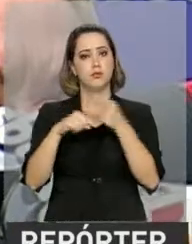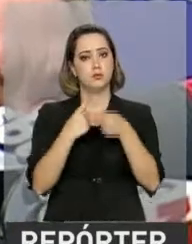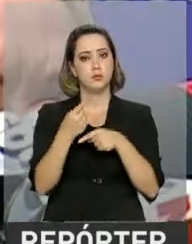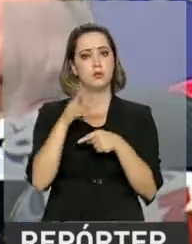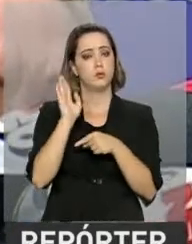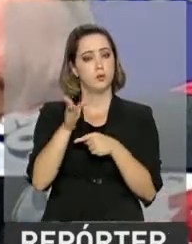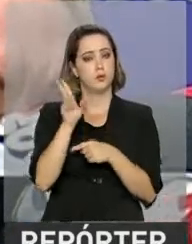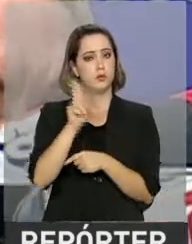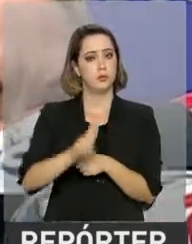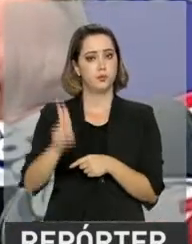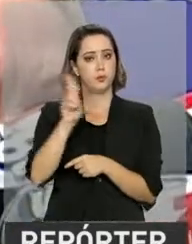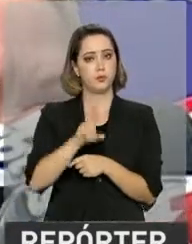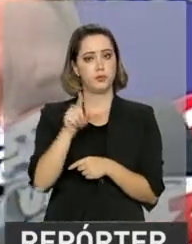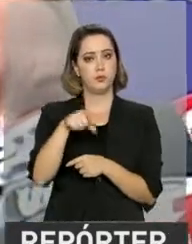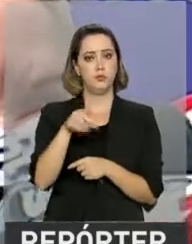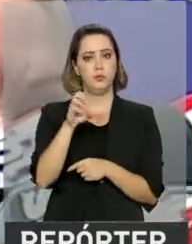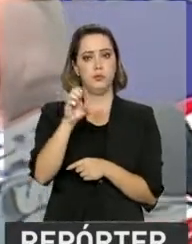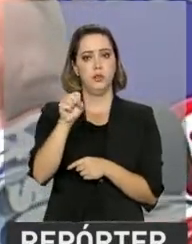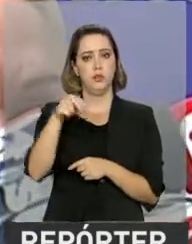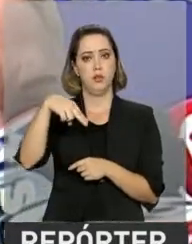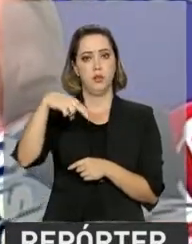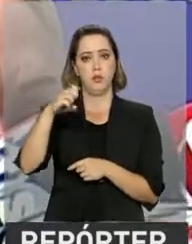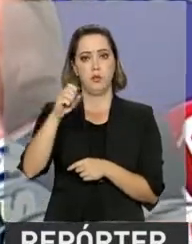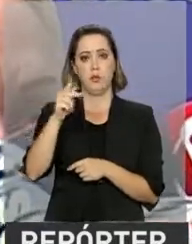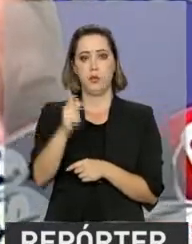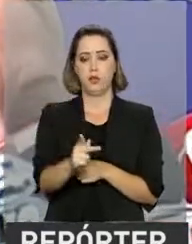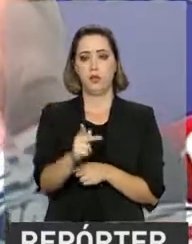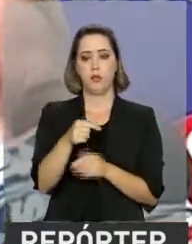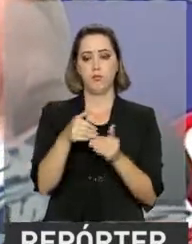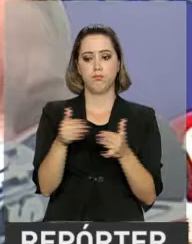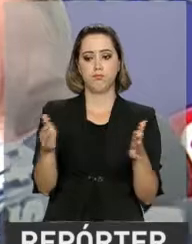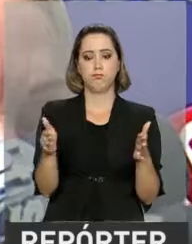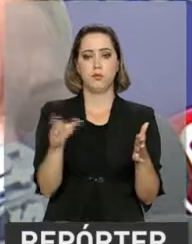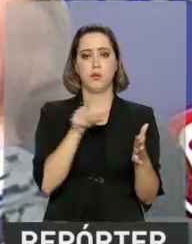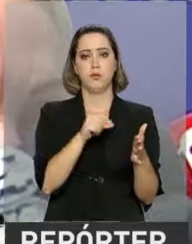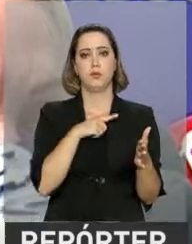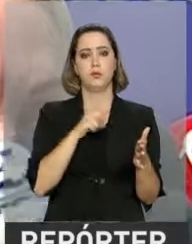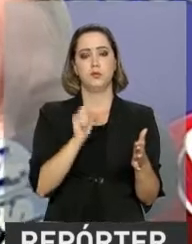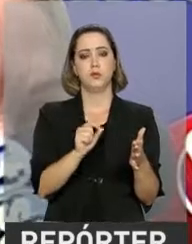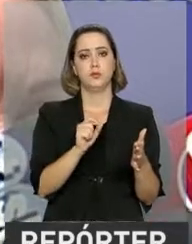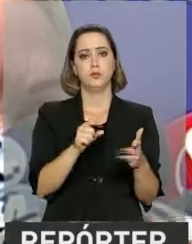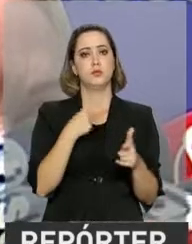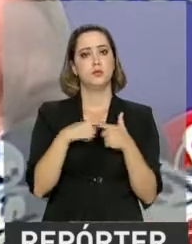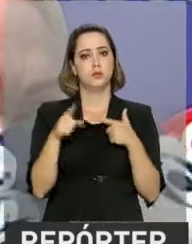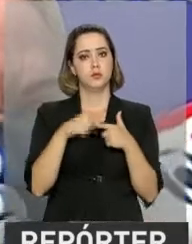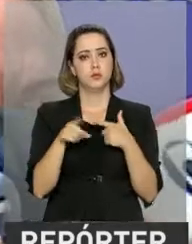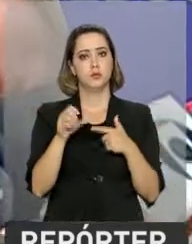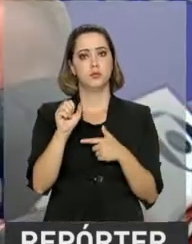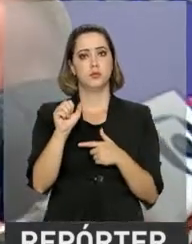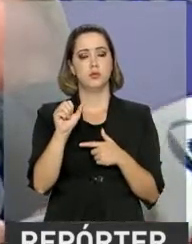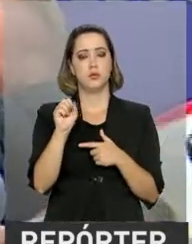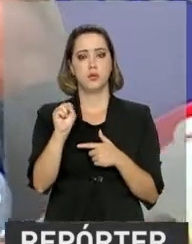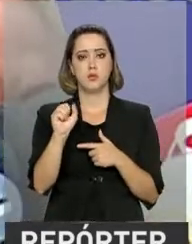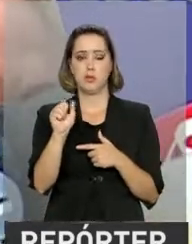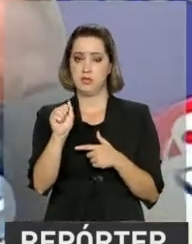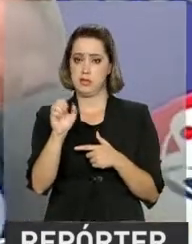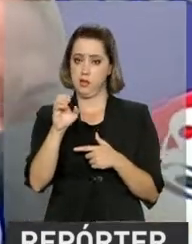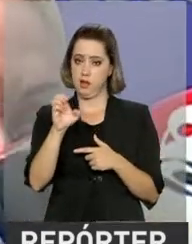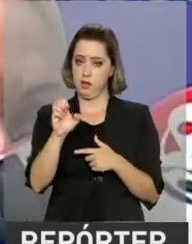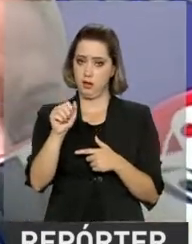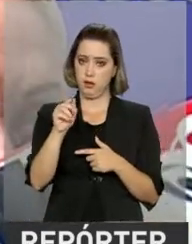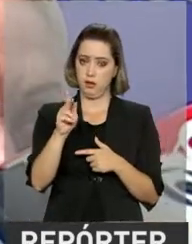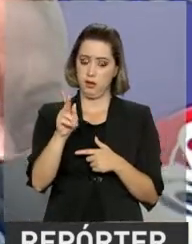já praticados pelo inep ampliando é a questão do saeb do ideb é